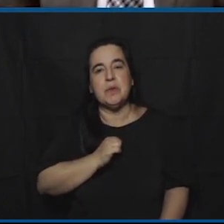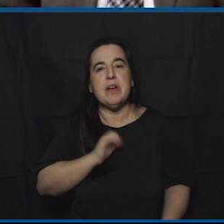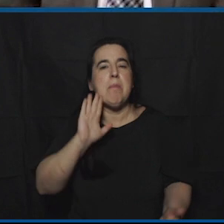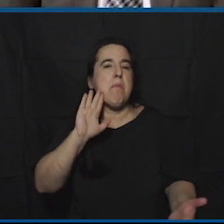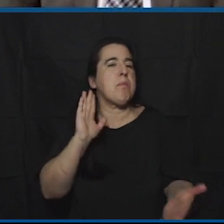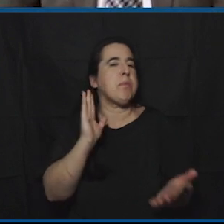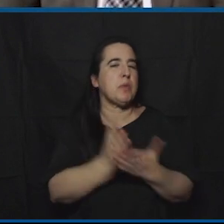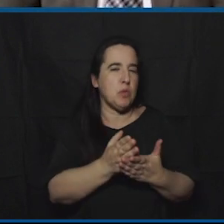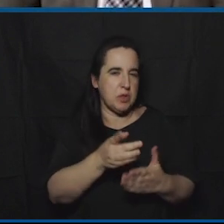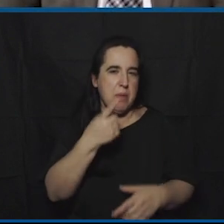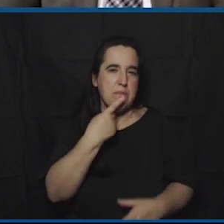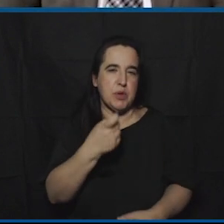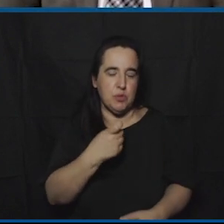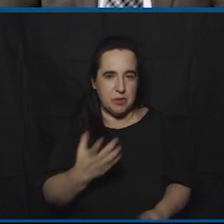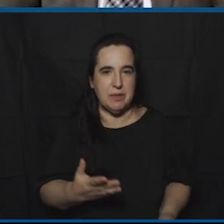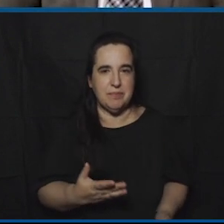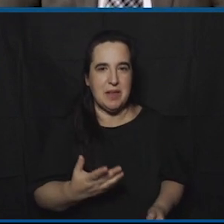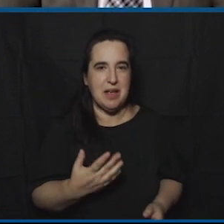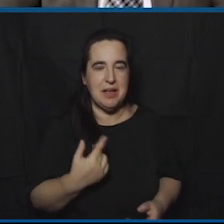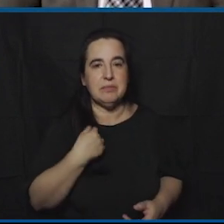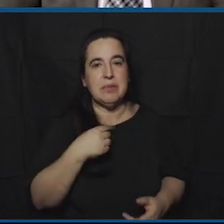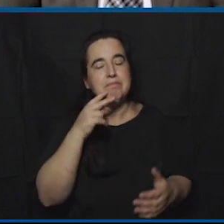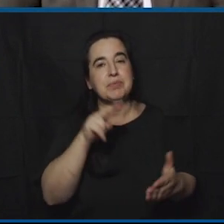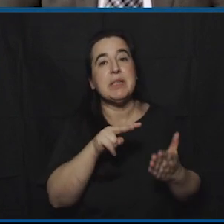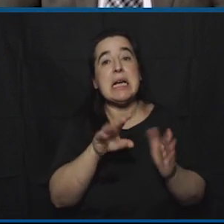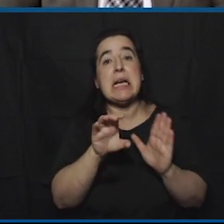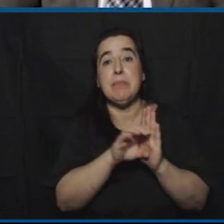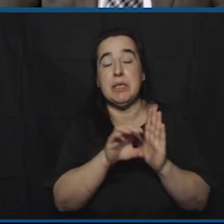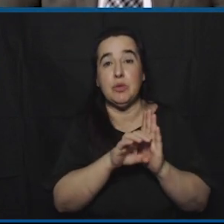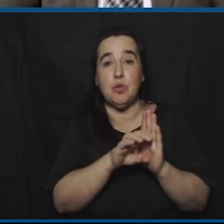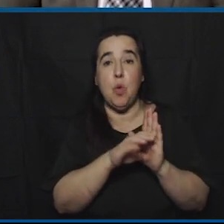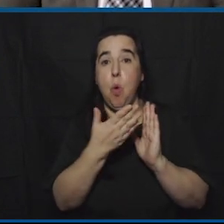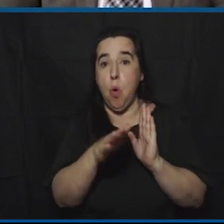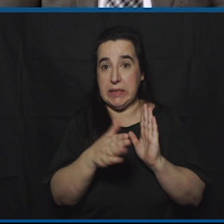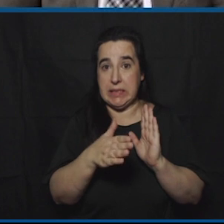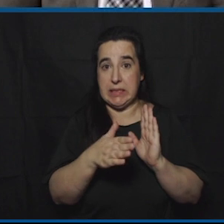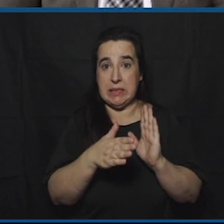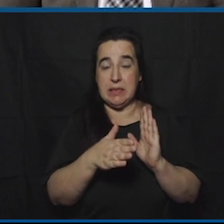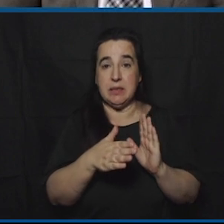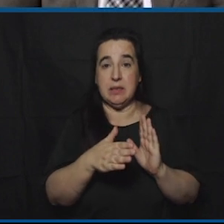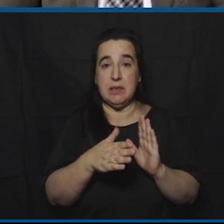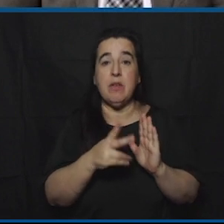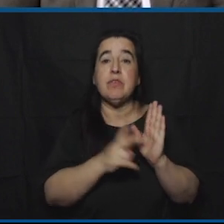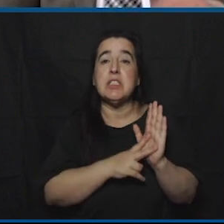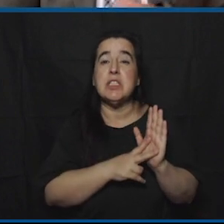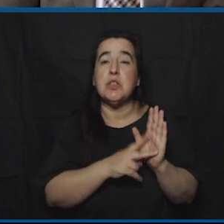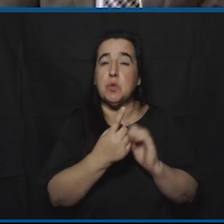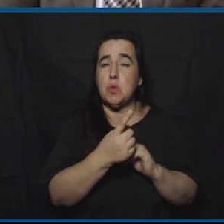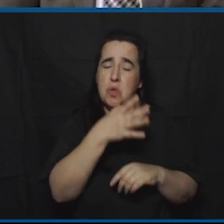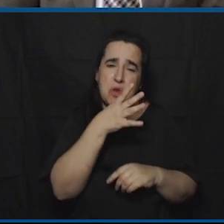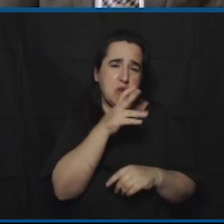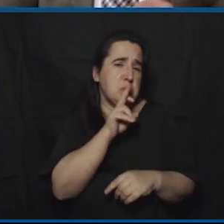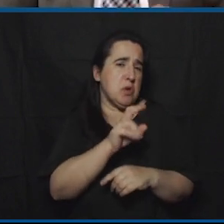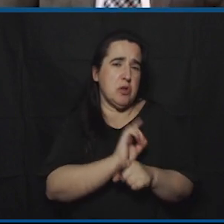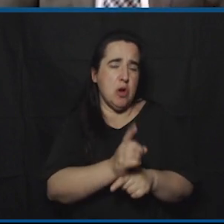na última pergunta, que nós olhássemos agora ao capítulo 11. O primeiro versículo já nos